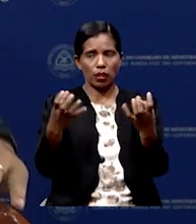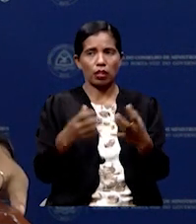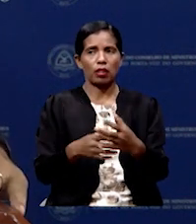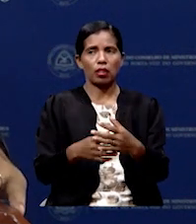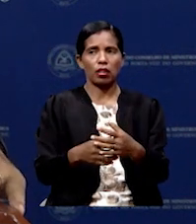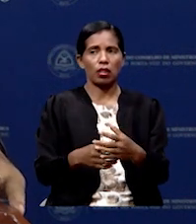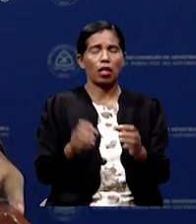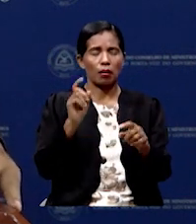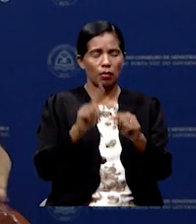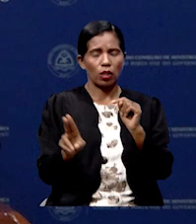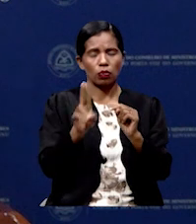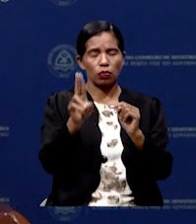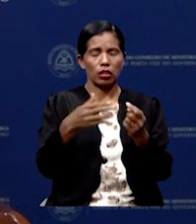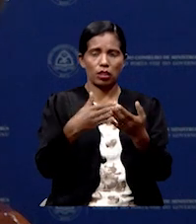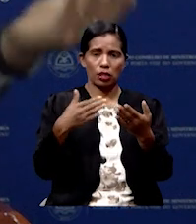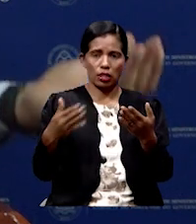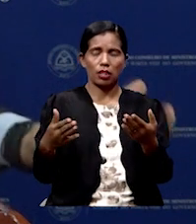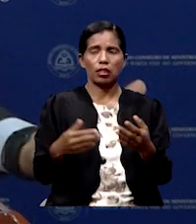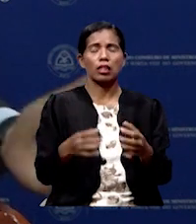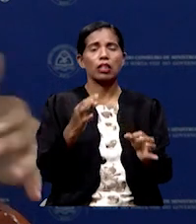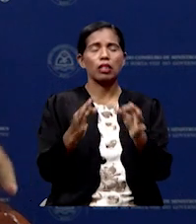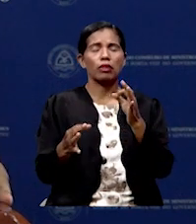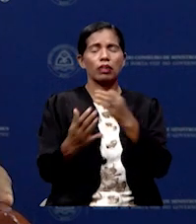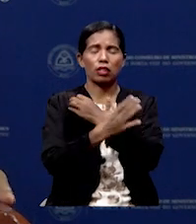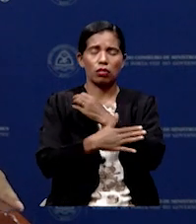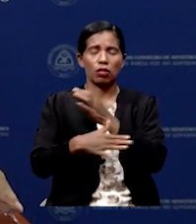armamento nuclear serne. Carek país serne bem a cabot,